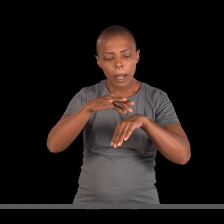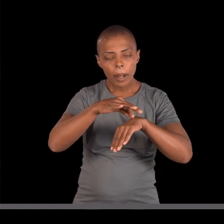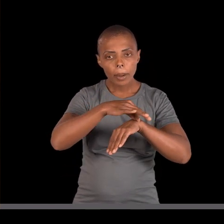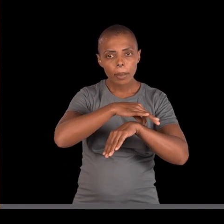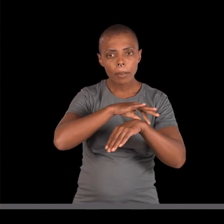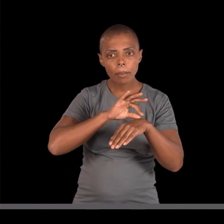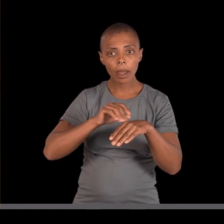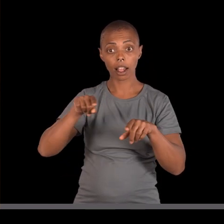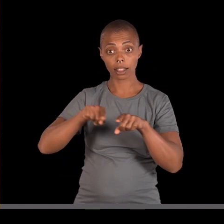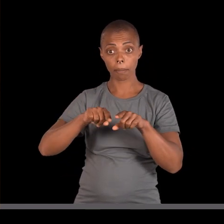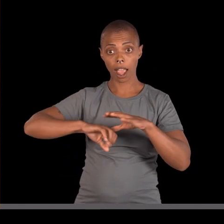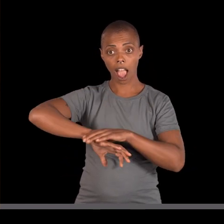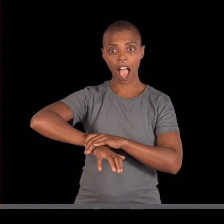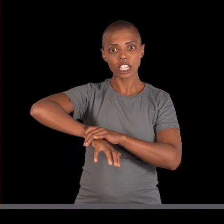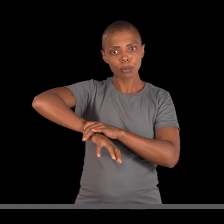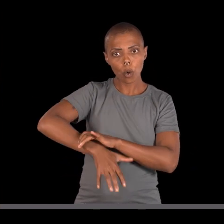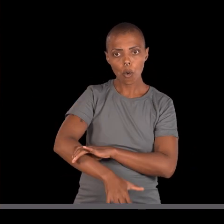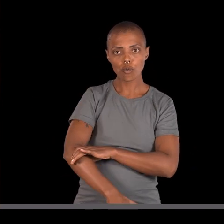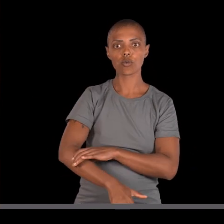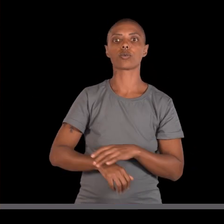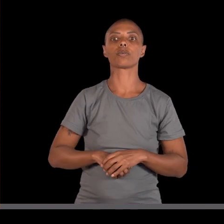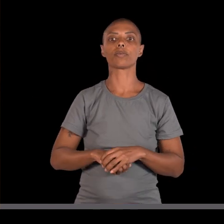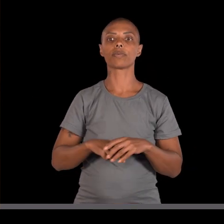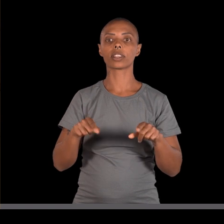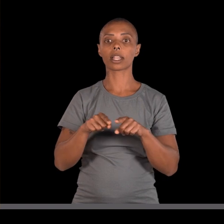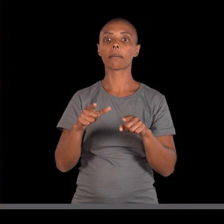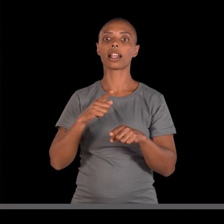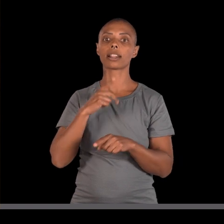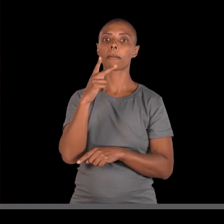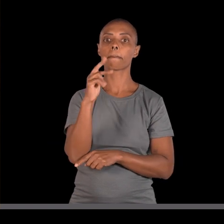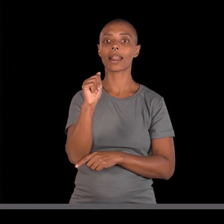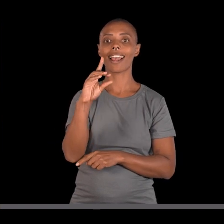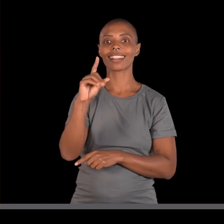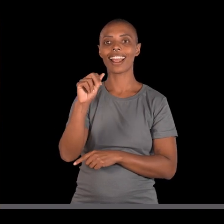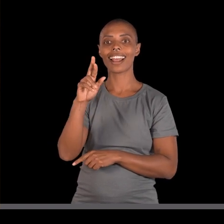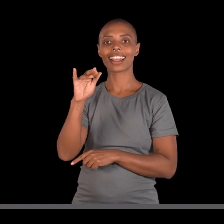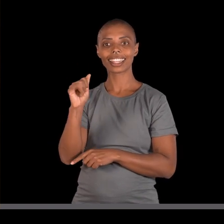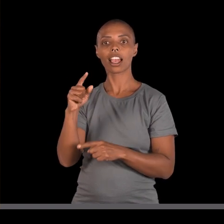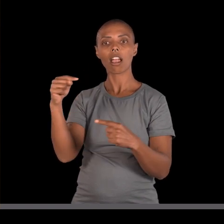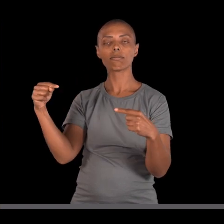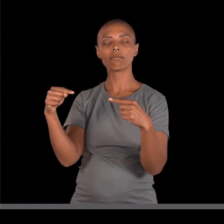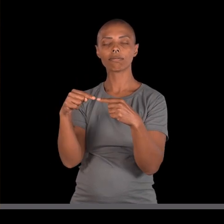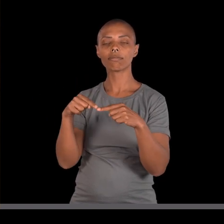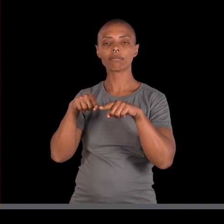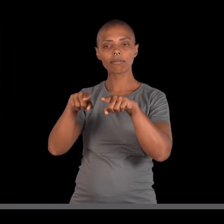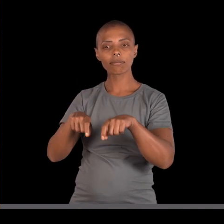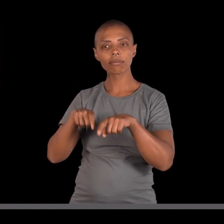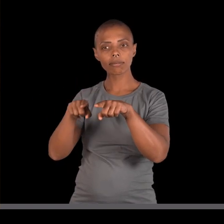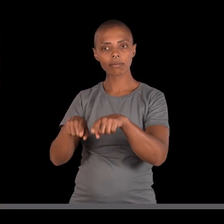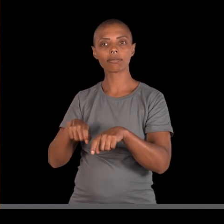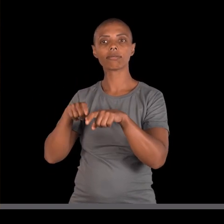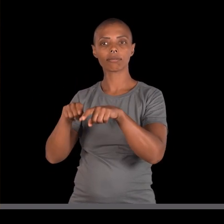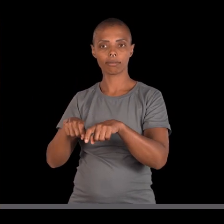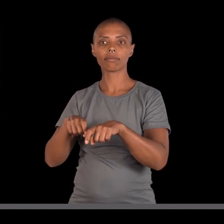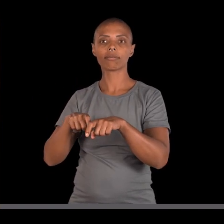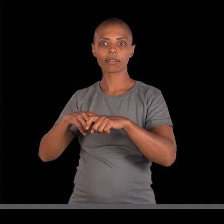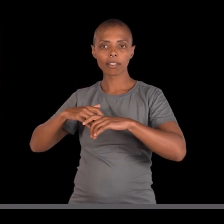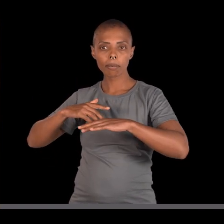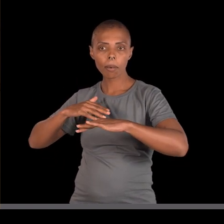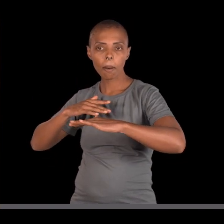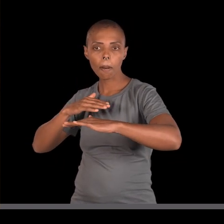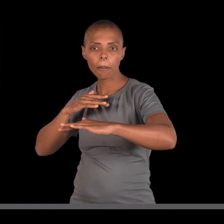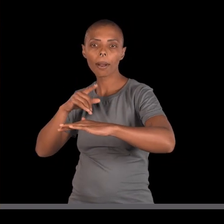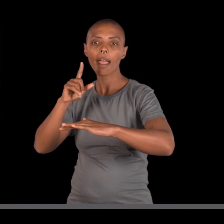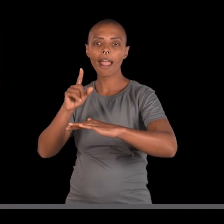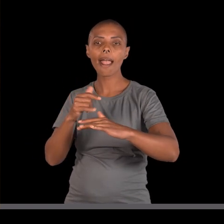raízes profundas. E você vai ter as pradarias dos campos, né? As gramíneas, em regiões de clima temperado continental, um pouco mais